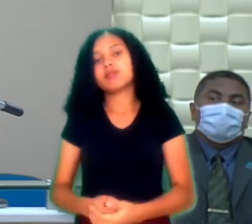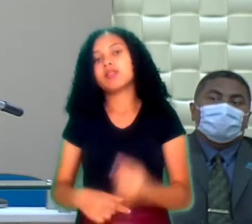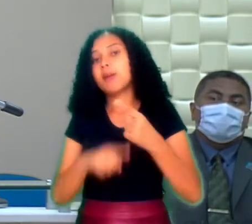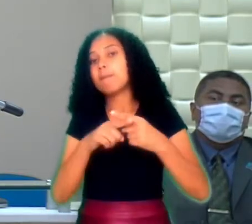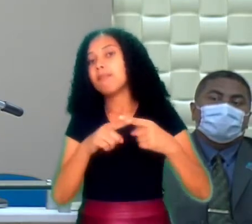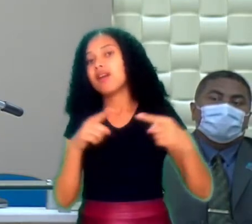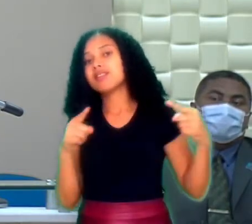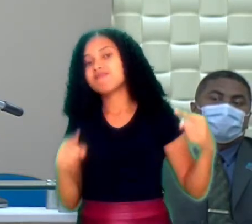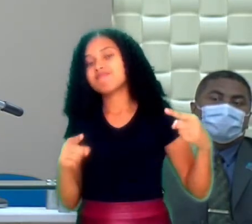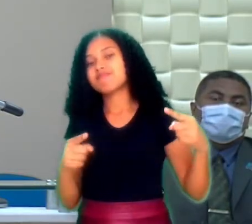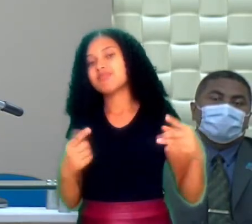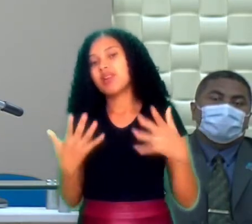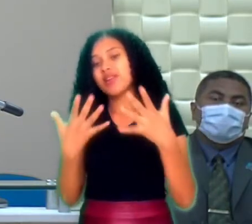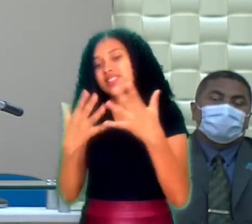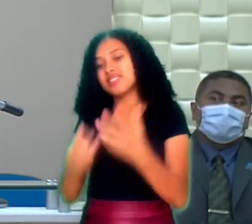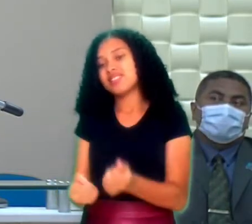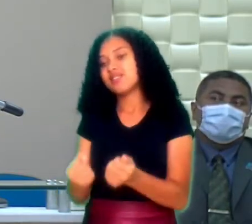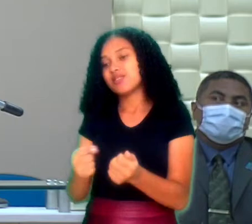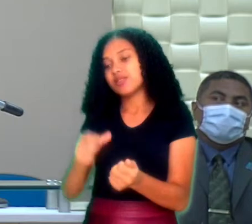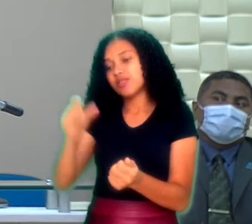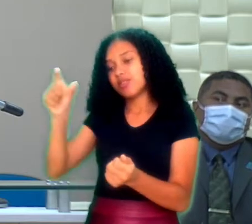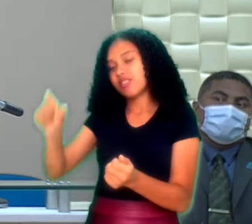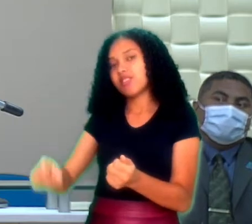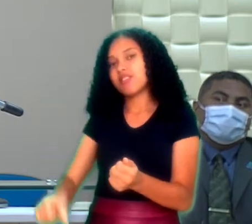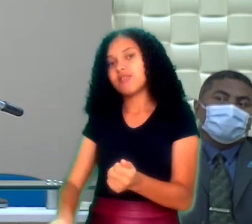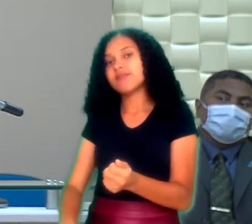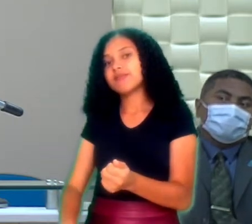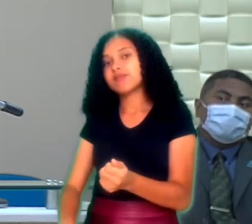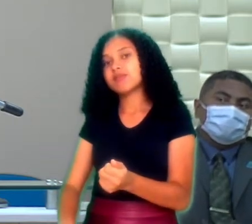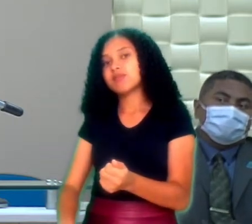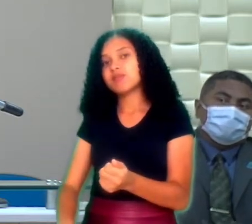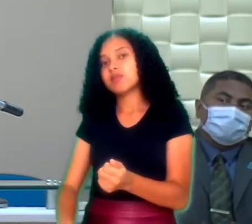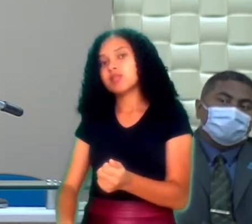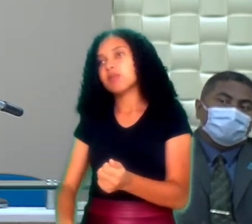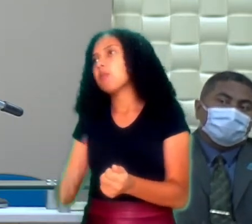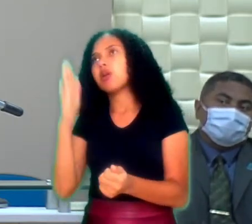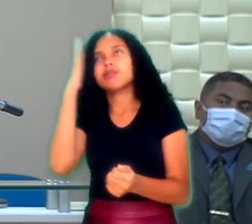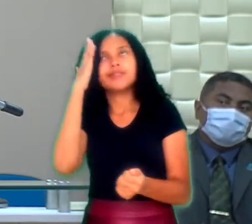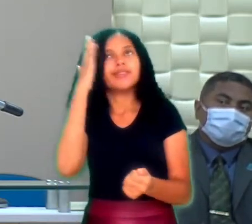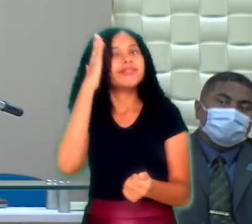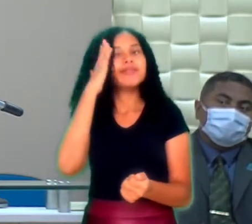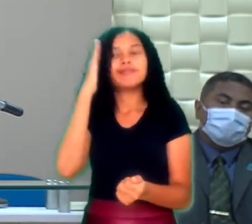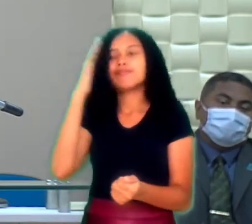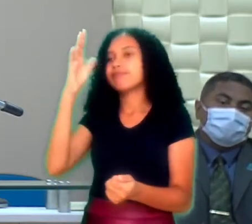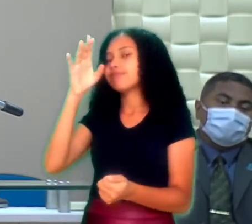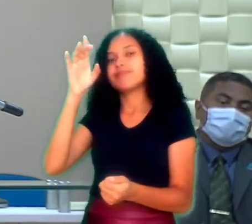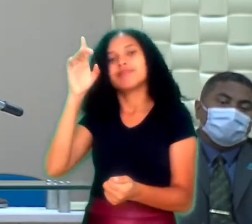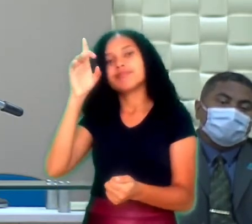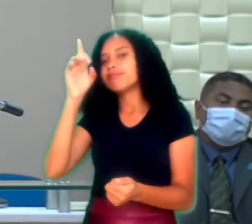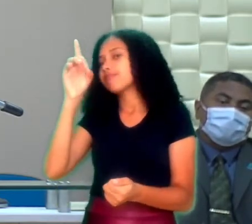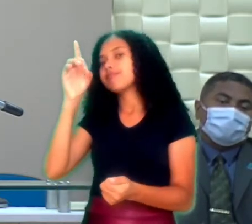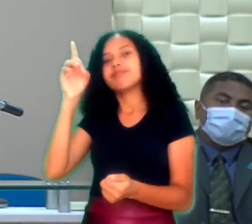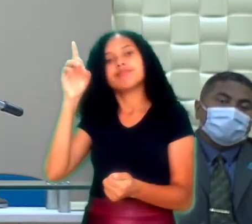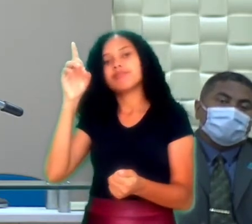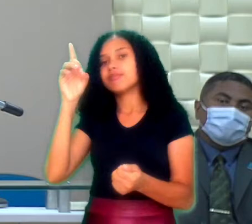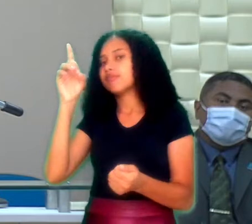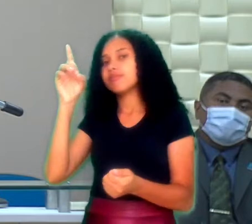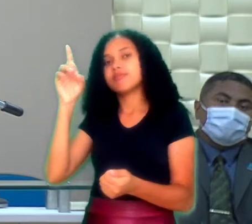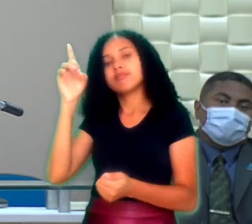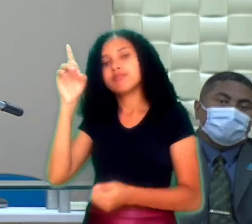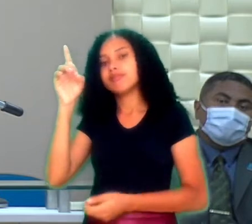Mas a disposição de Jonas não foi para ouvir o Senhor, não foi para atender o